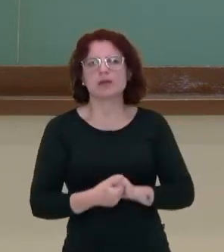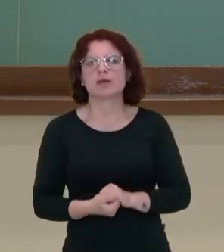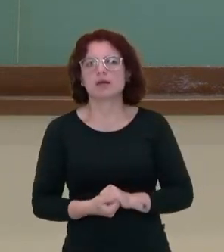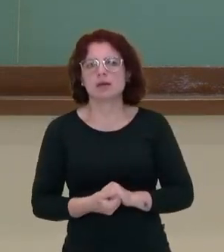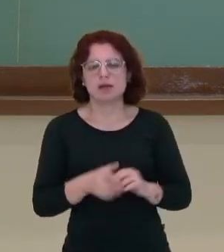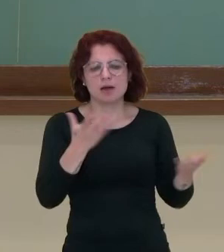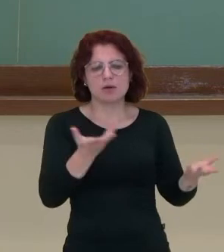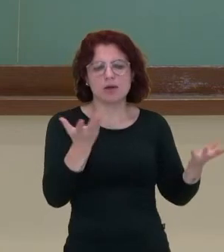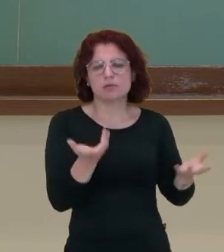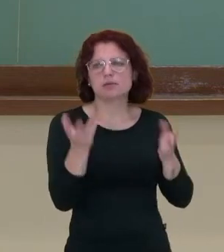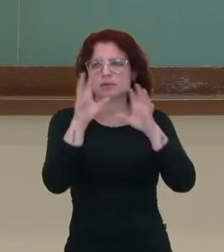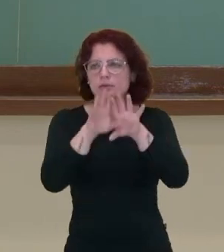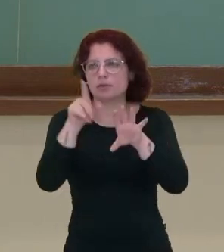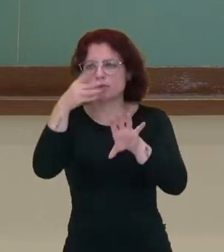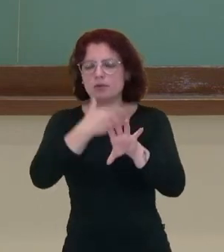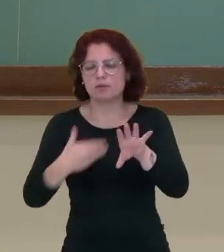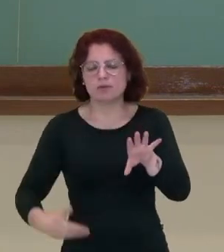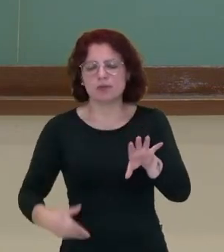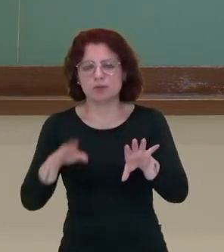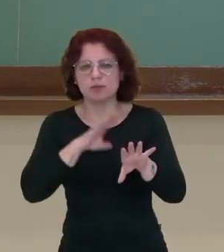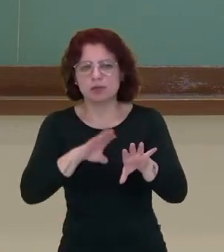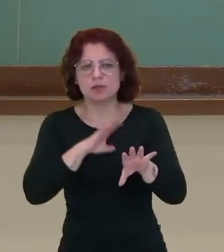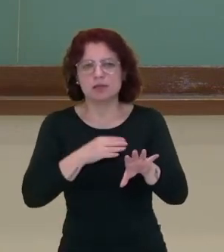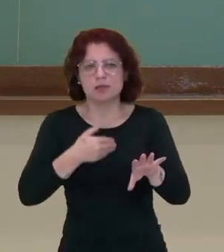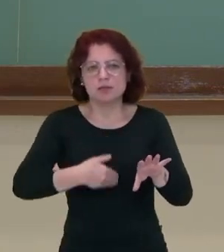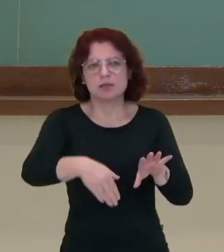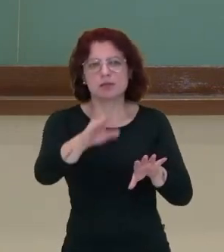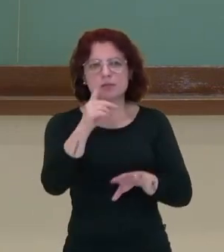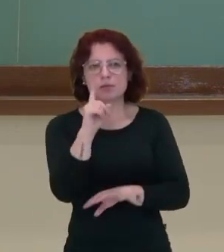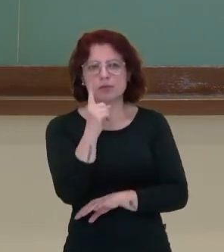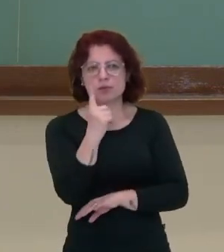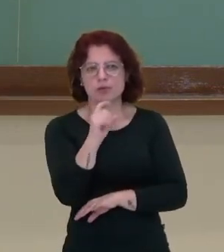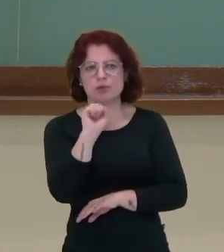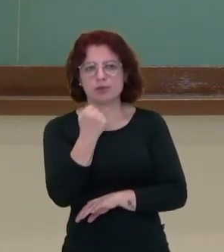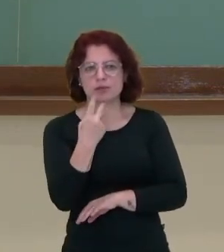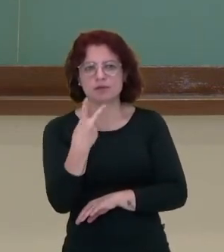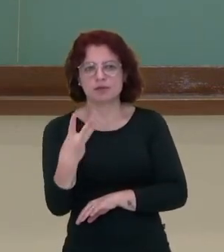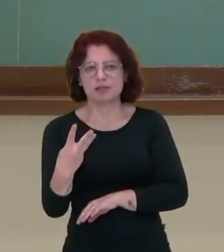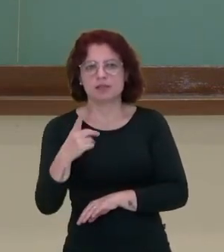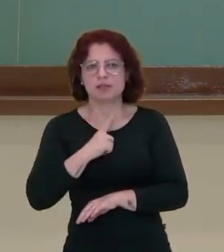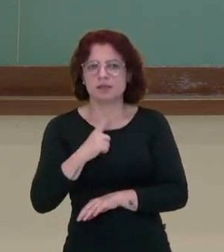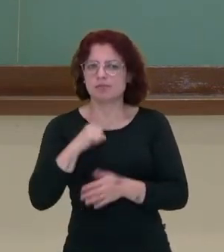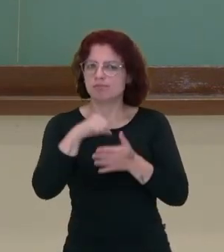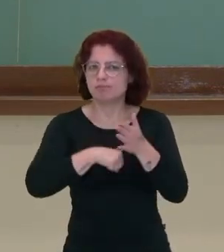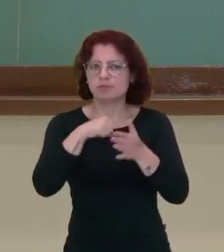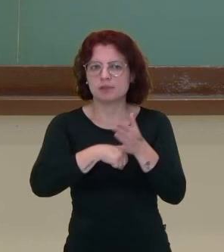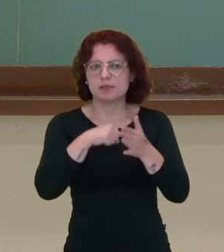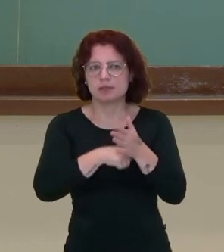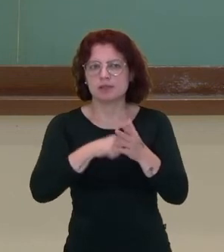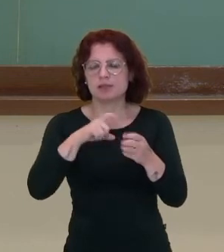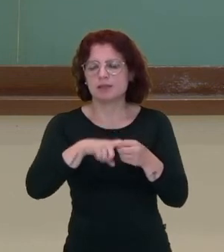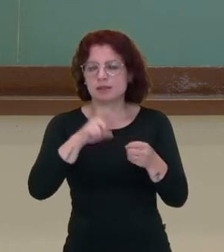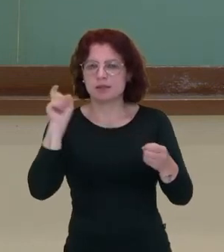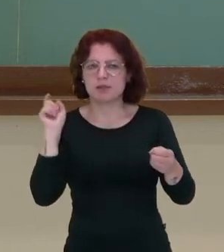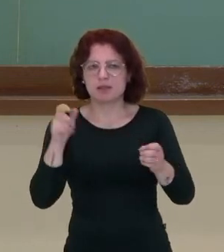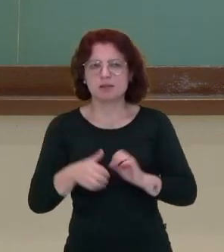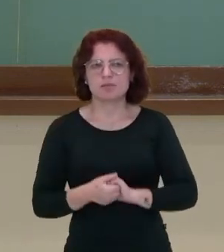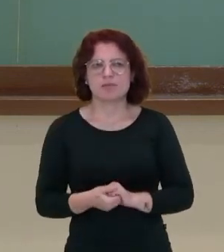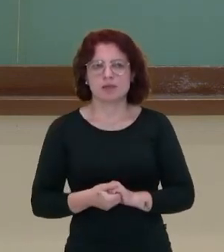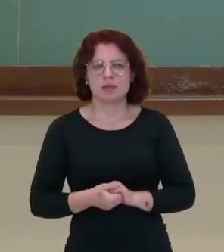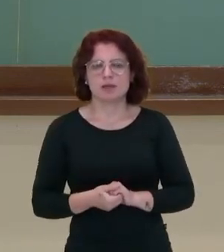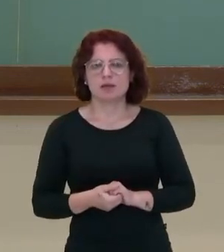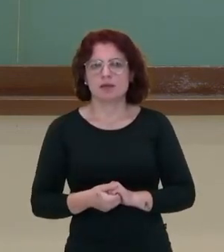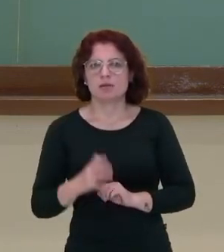português e, a partir de 1823, passa a lutar pela sua independência. Dom Pedro tenta